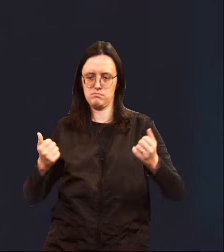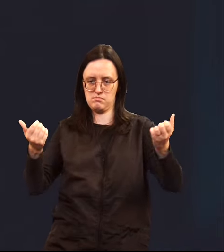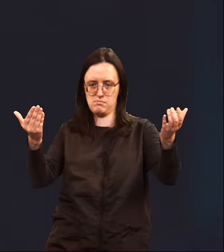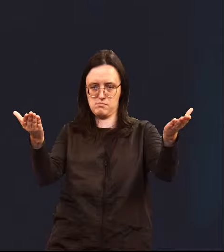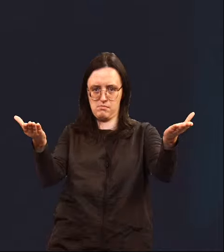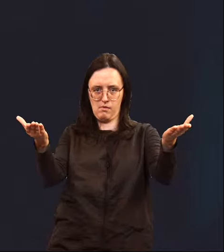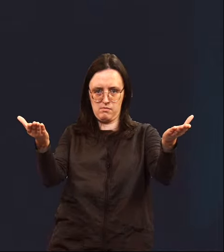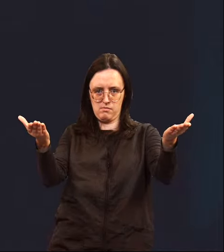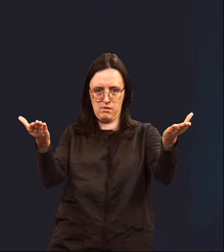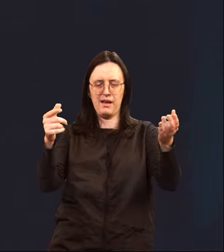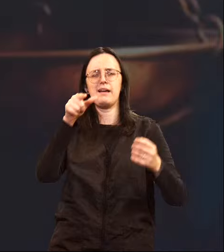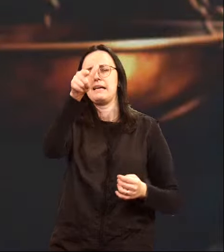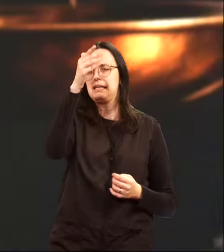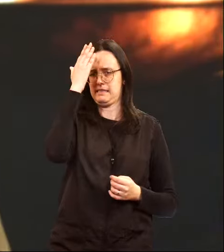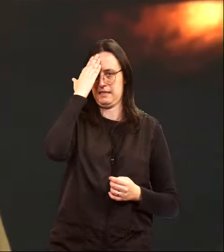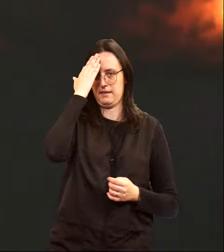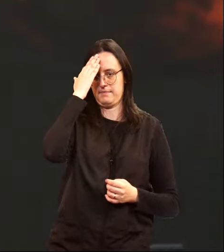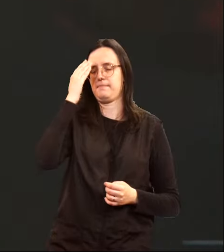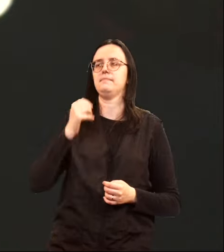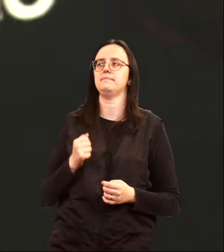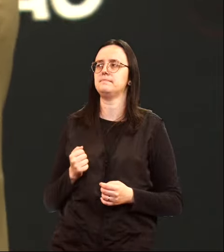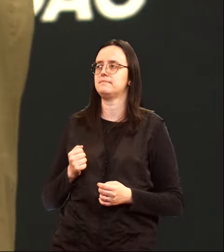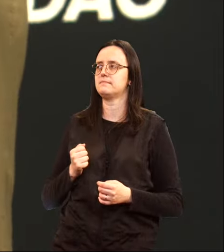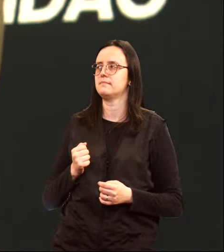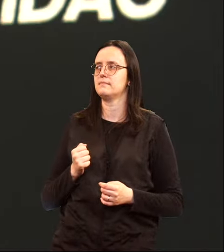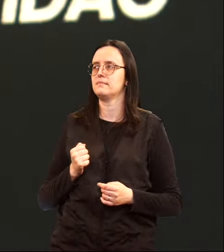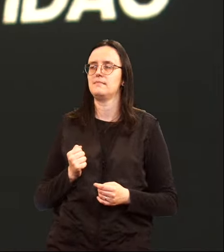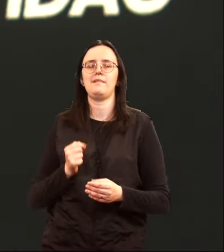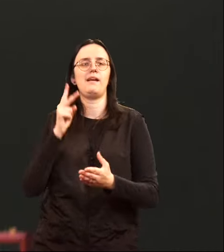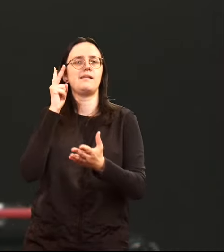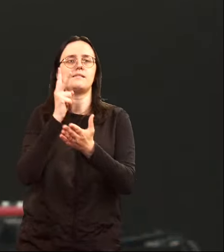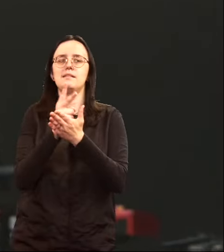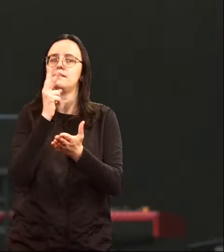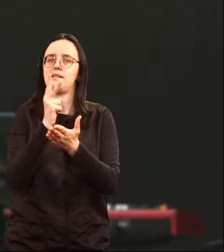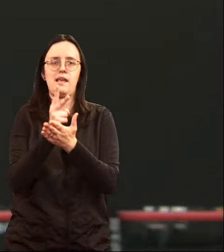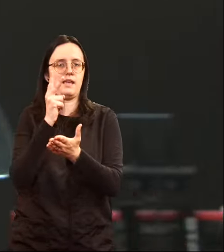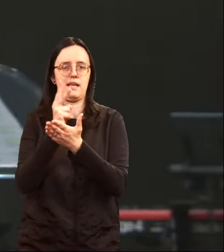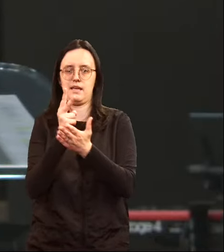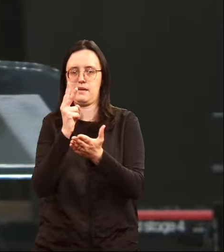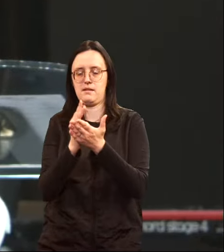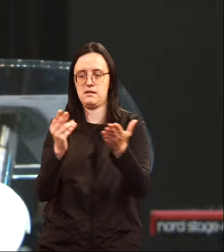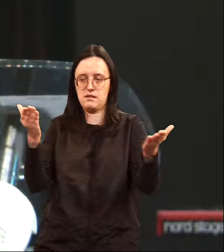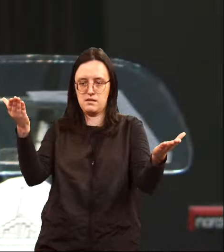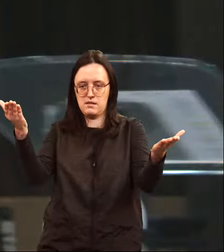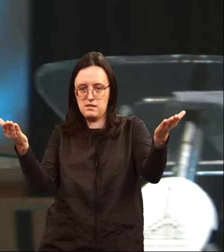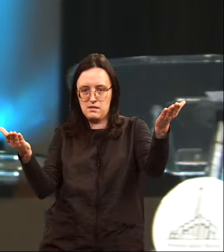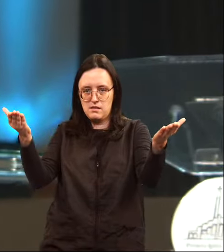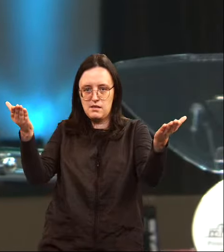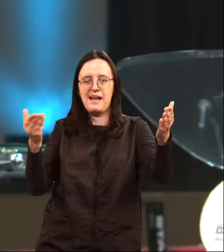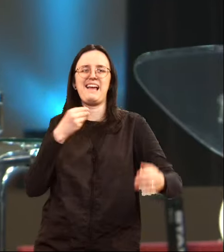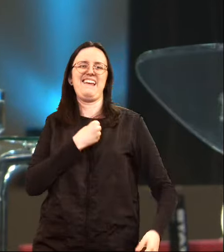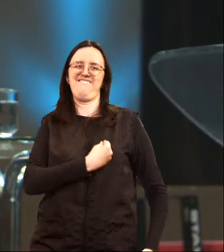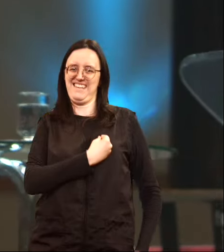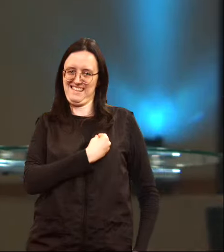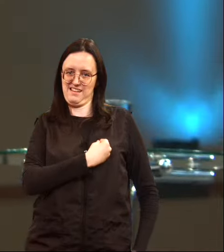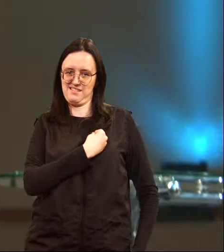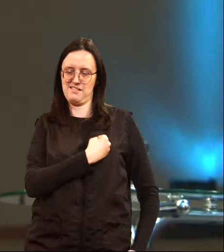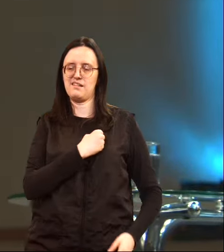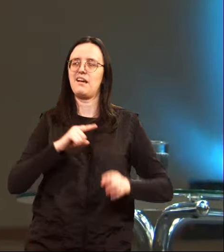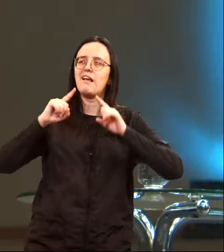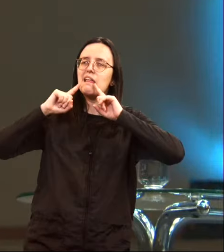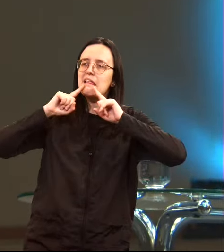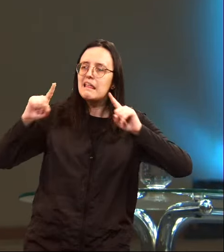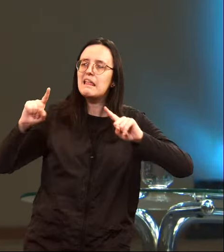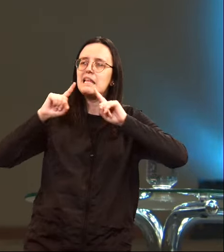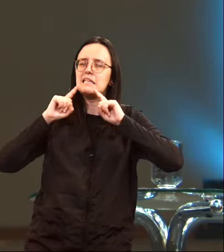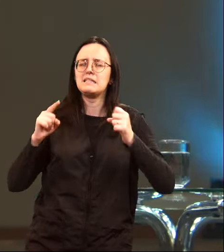agradecimentos. Sabe, toda vez que na balança da nossa vida as